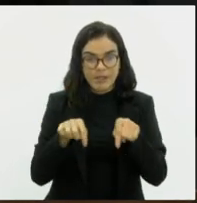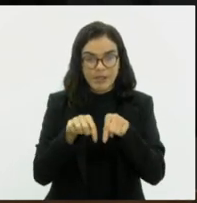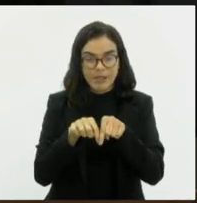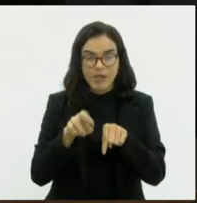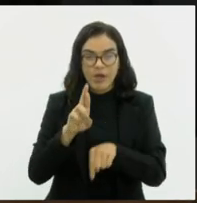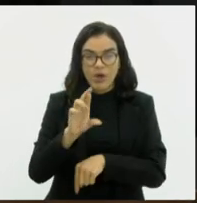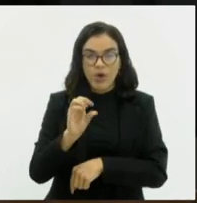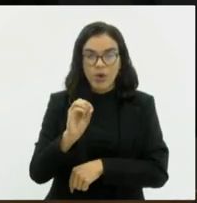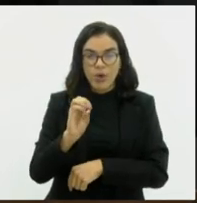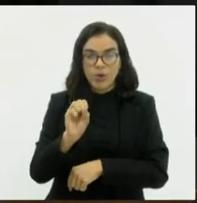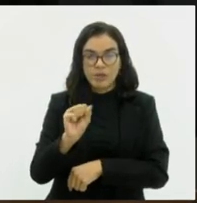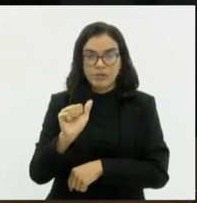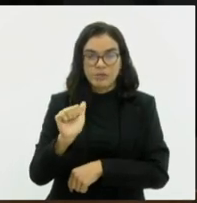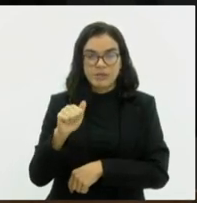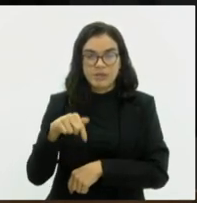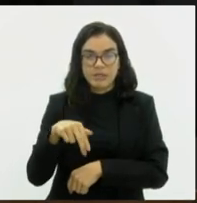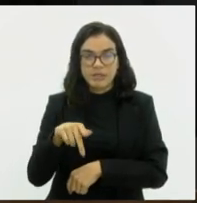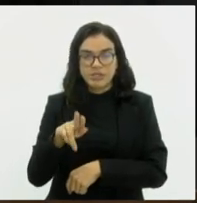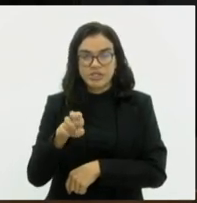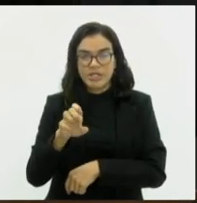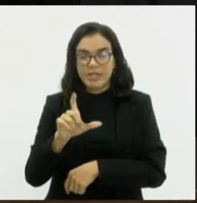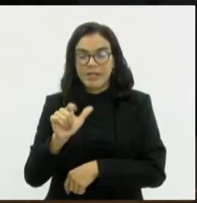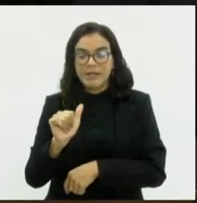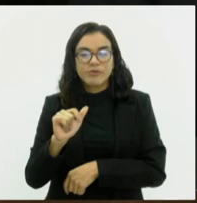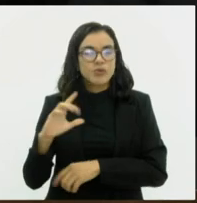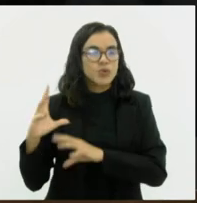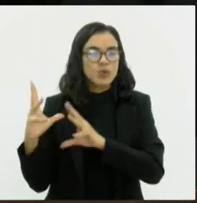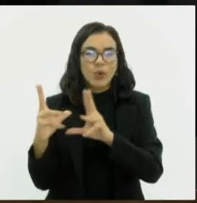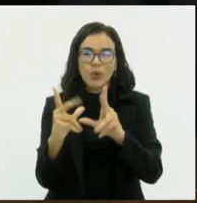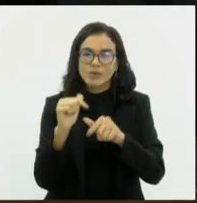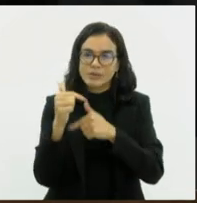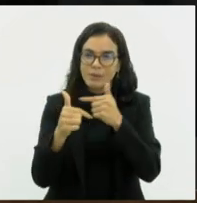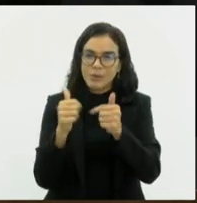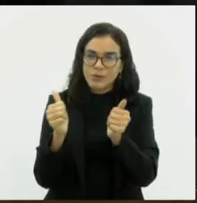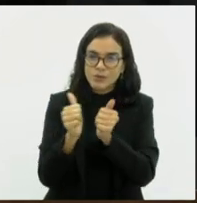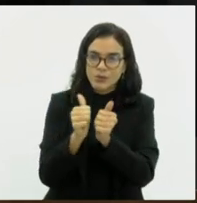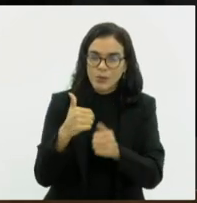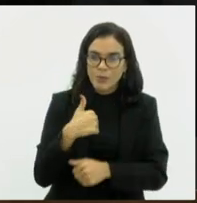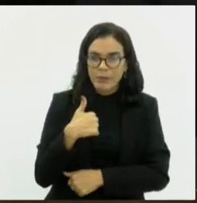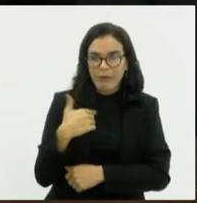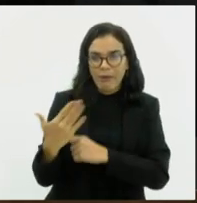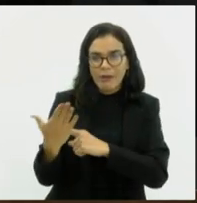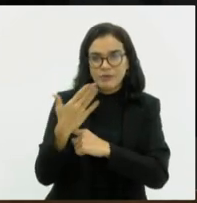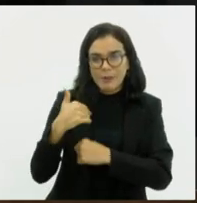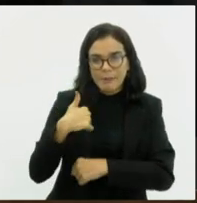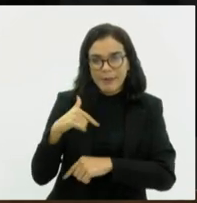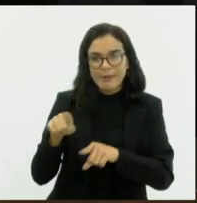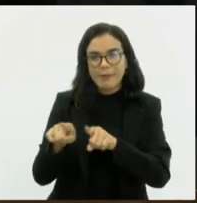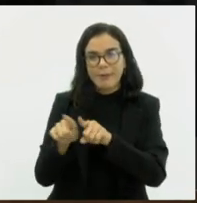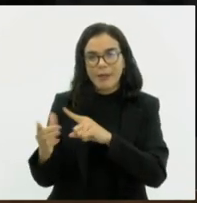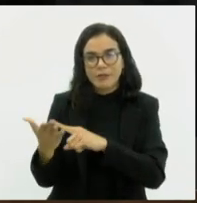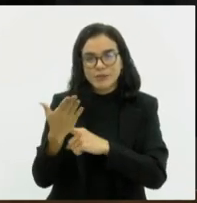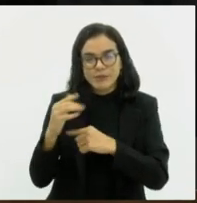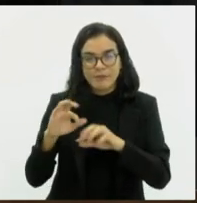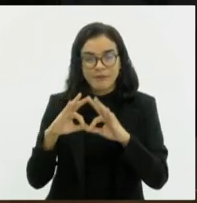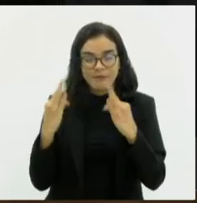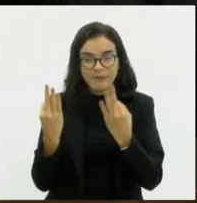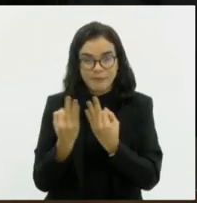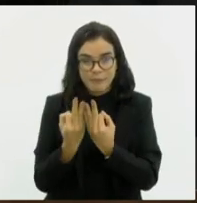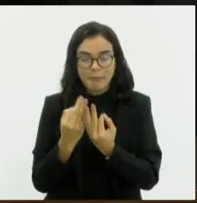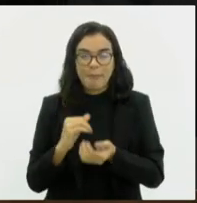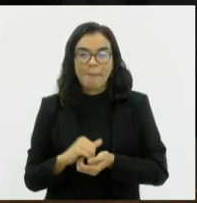todo o meu gabinete, tá? Por tudo que faz por mim e pela minha família todos os dias. Quero agradecer